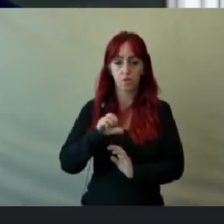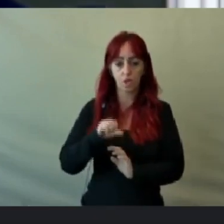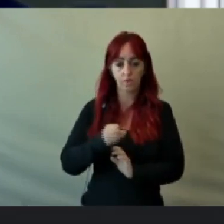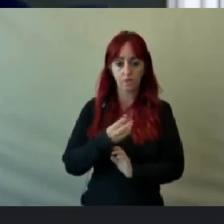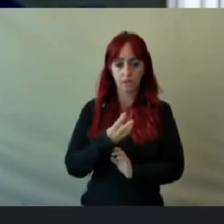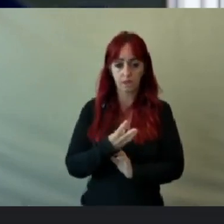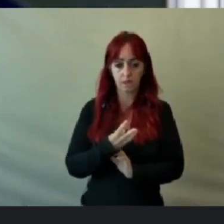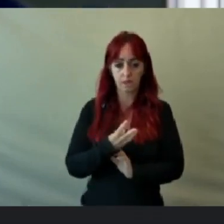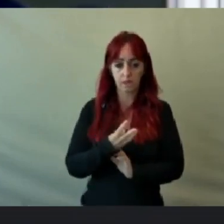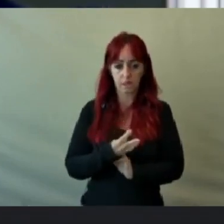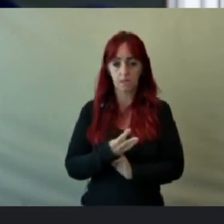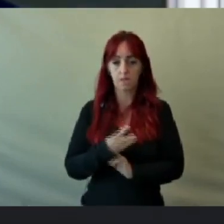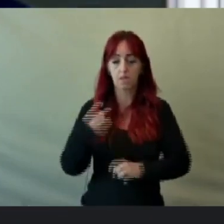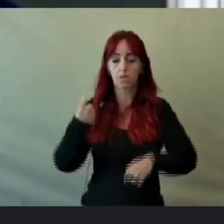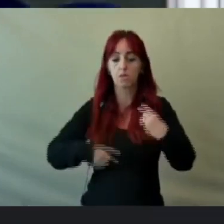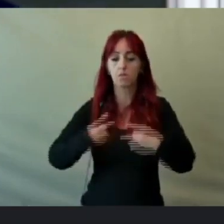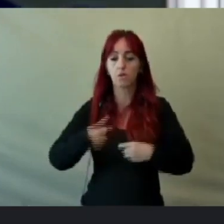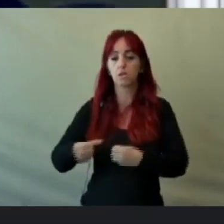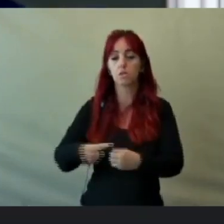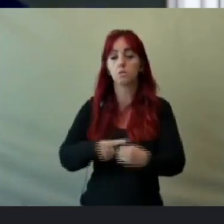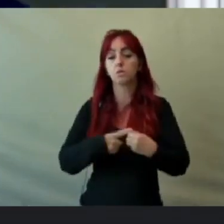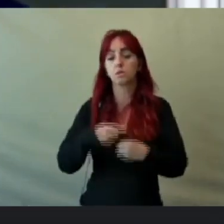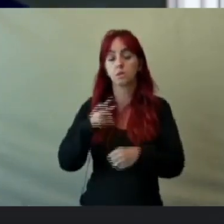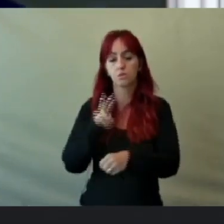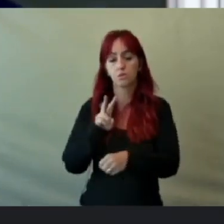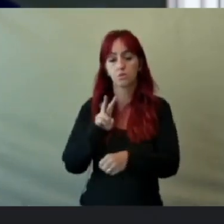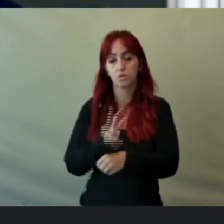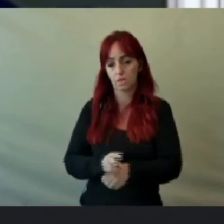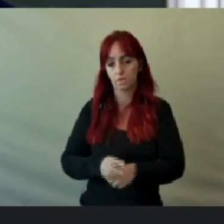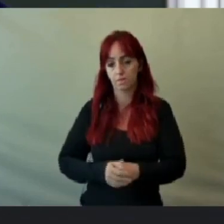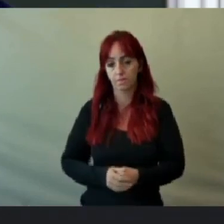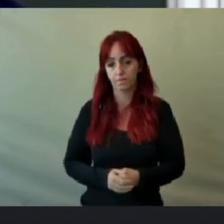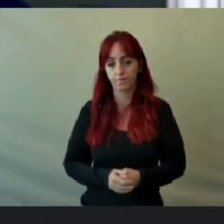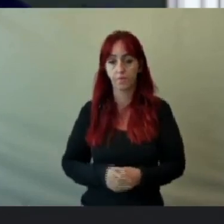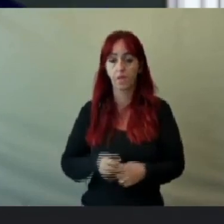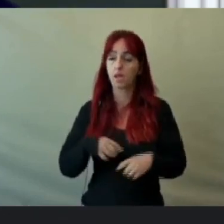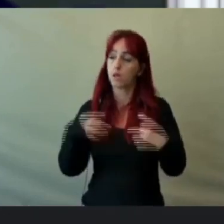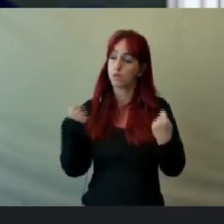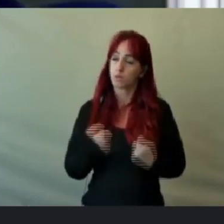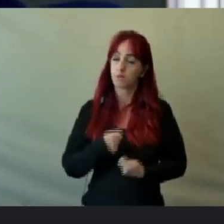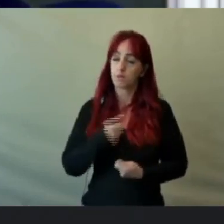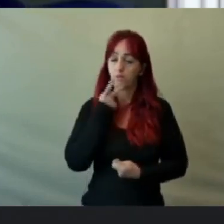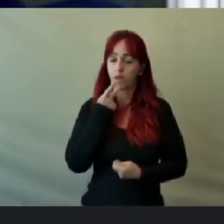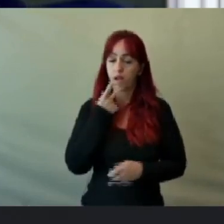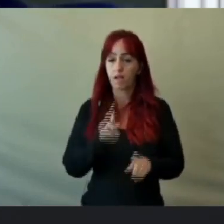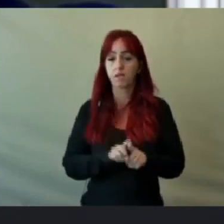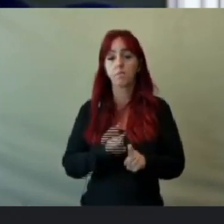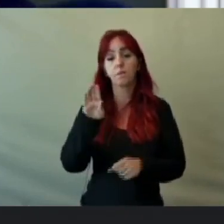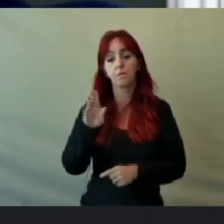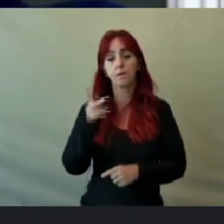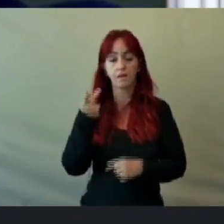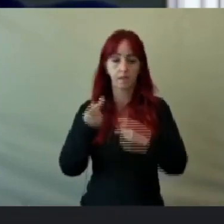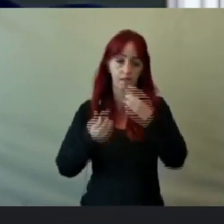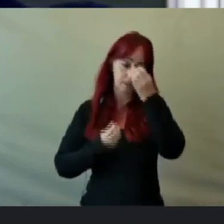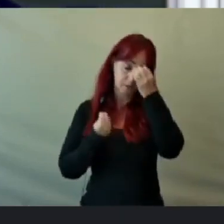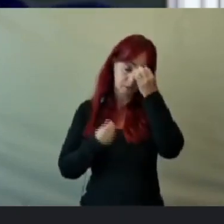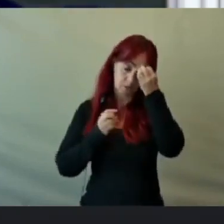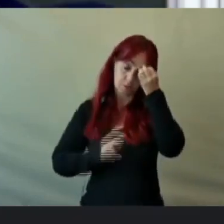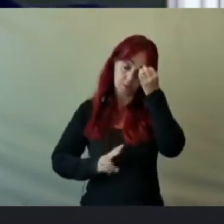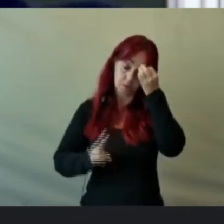do cuidado e eu não poderia deixar de falar que Belo Horizonte como sempre tem sido vanguardista nessa